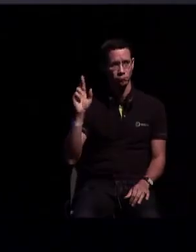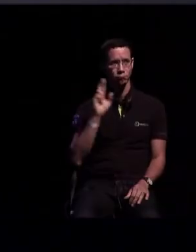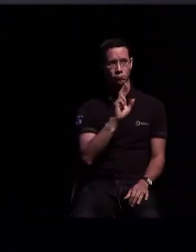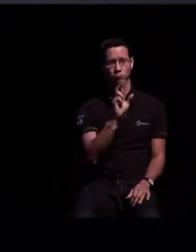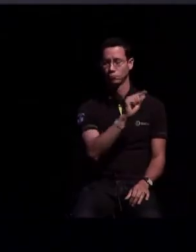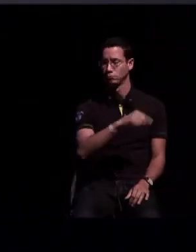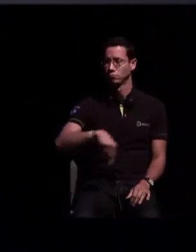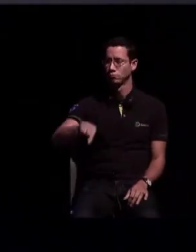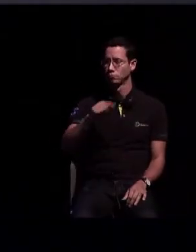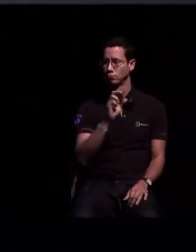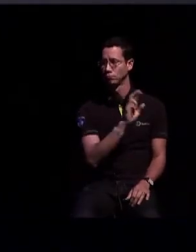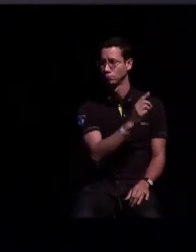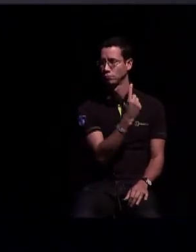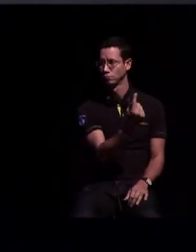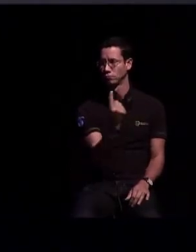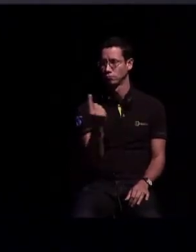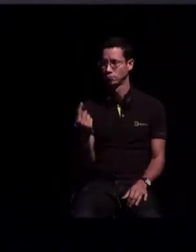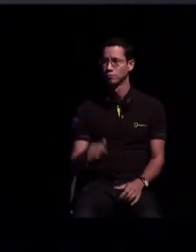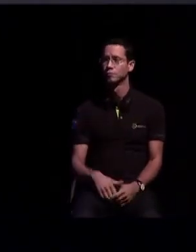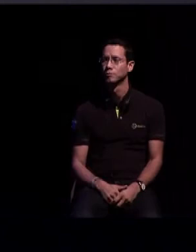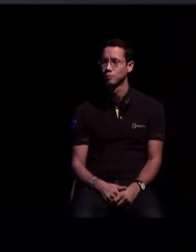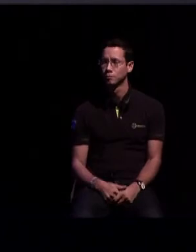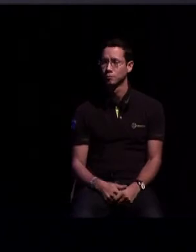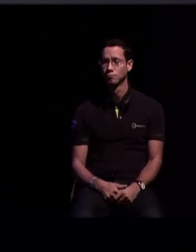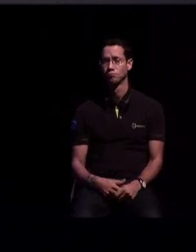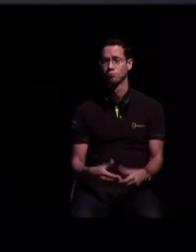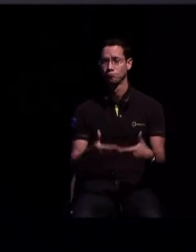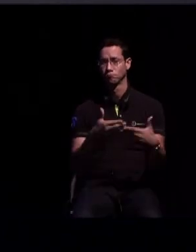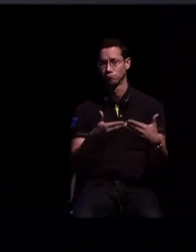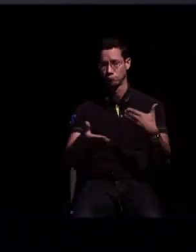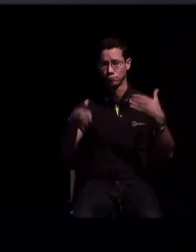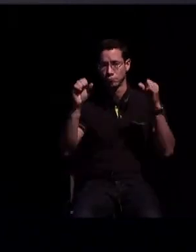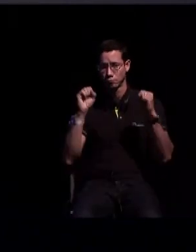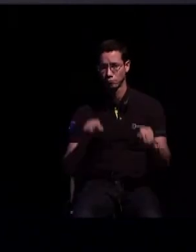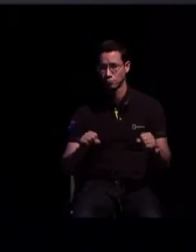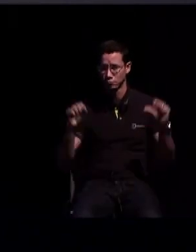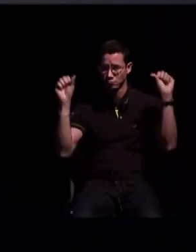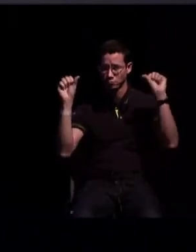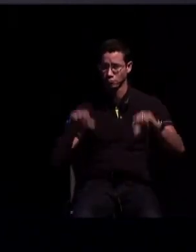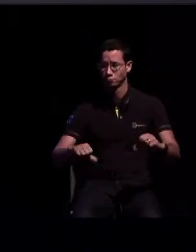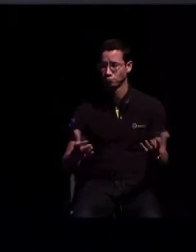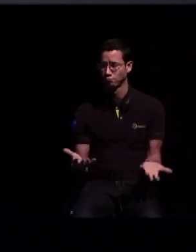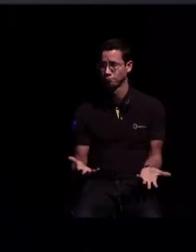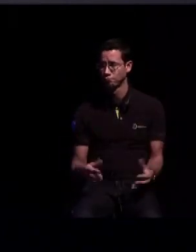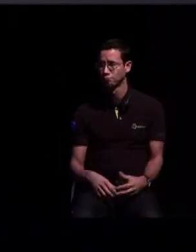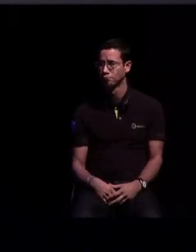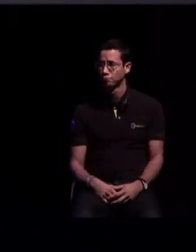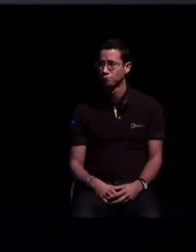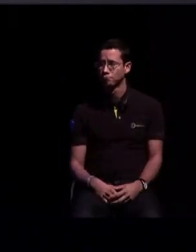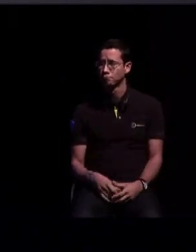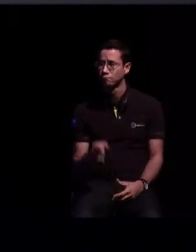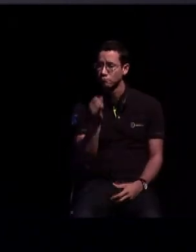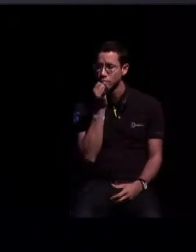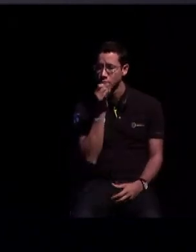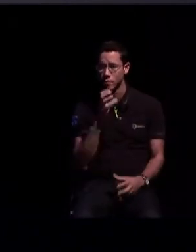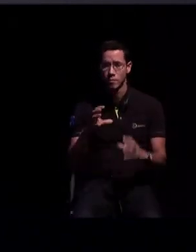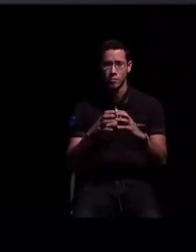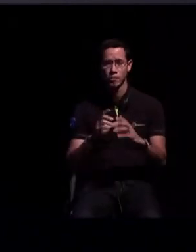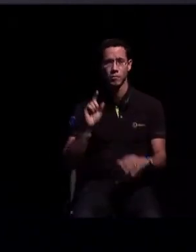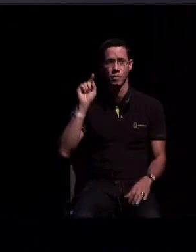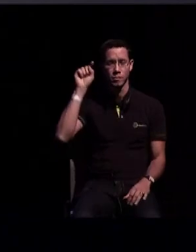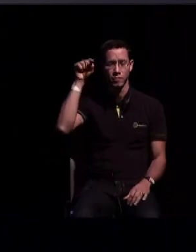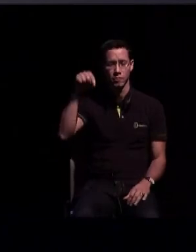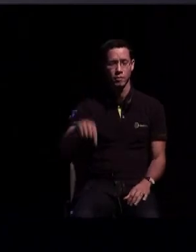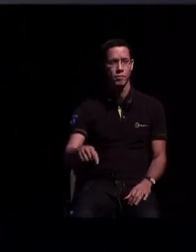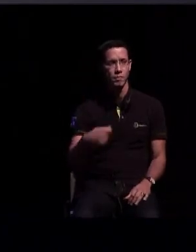É uma possibilidade, isso pode, as coisas sempre podem ficar pior, né? Obviamente, você jogar uma bola, ela pode não quicar